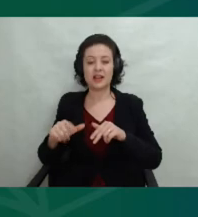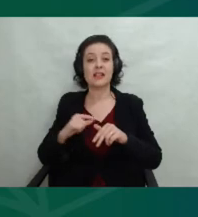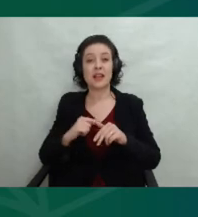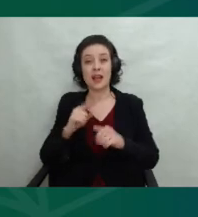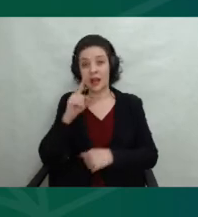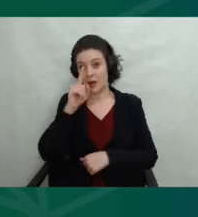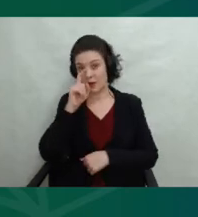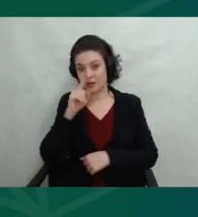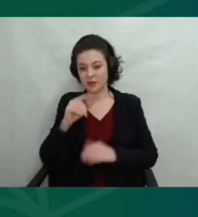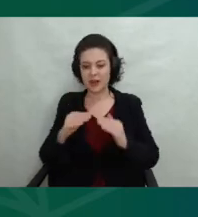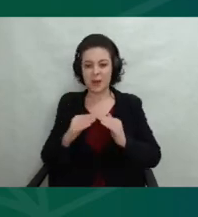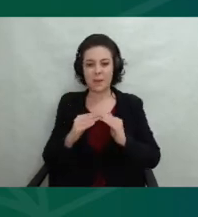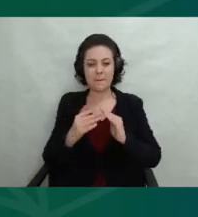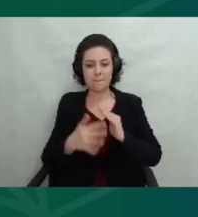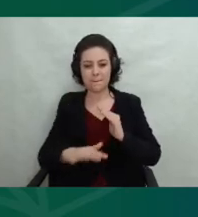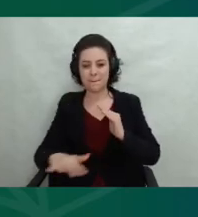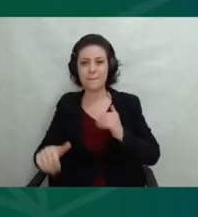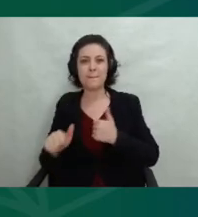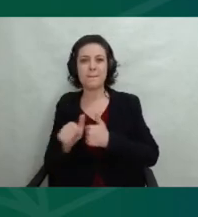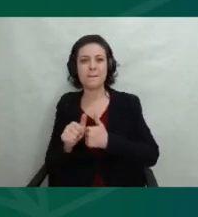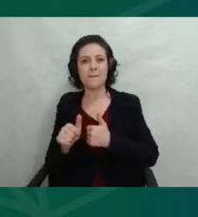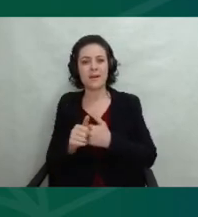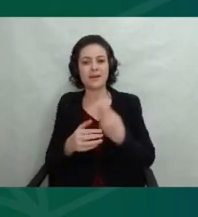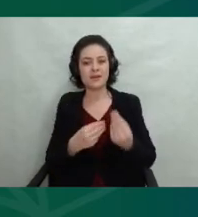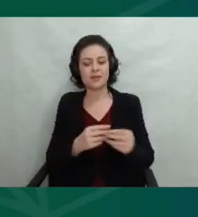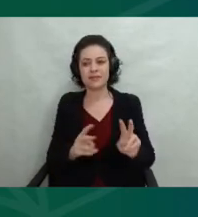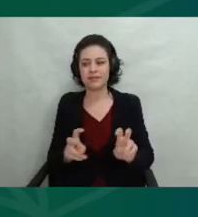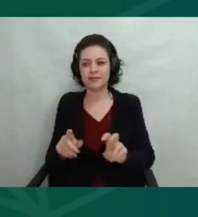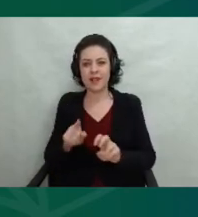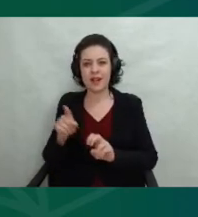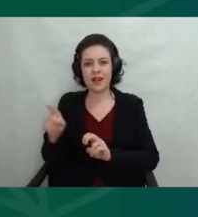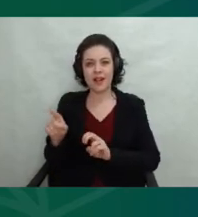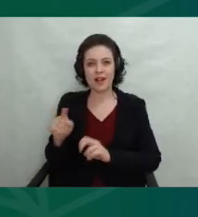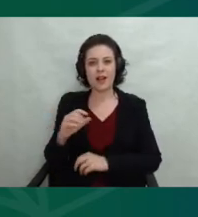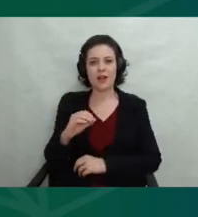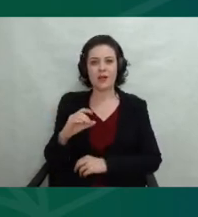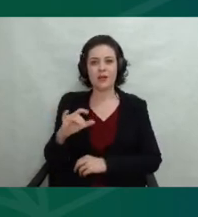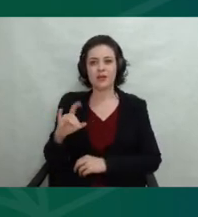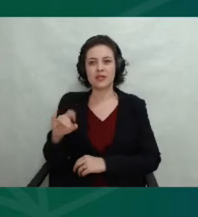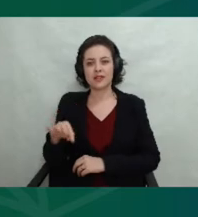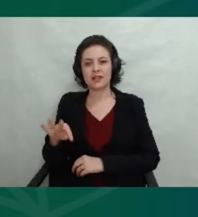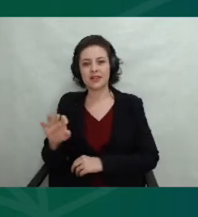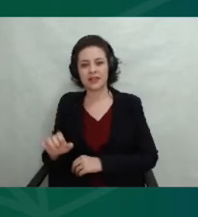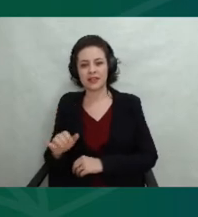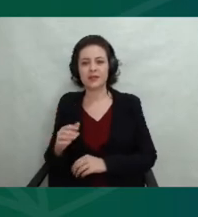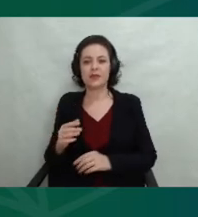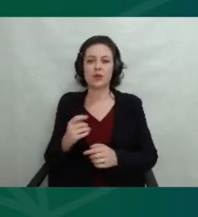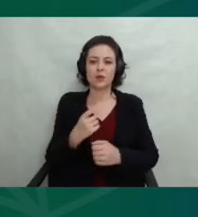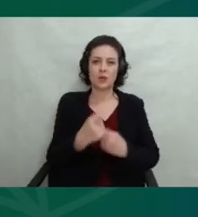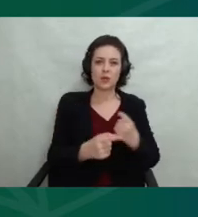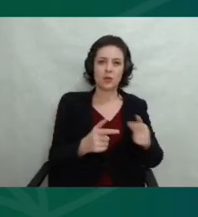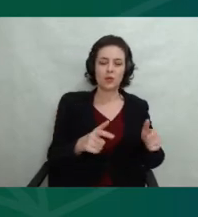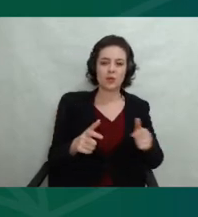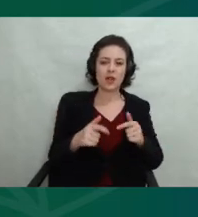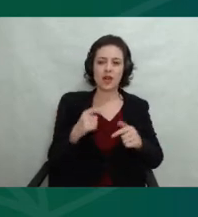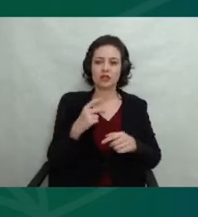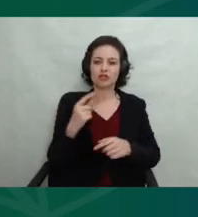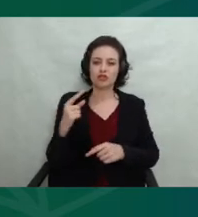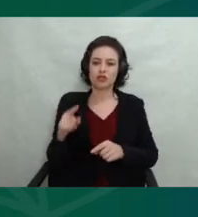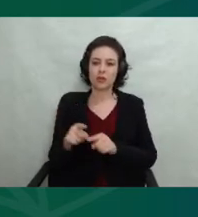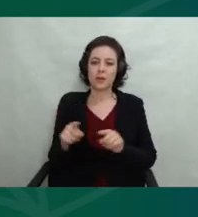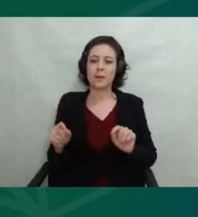como esse tema, pelo menos no Ocidente, né, no Oriente, é registro mais antigo, no Ocidente, ele começa